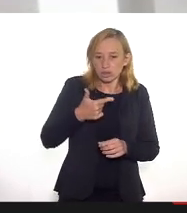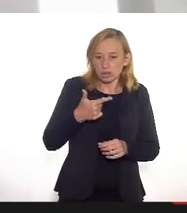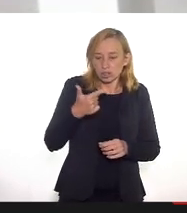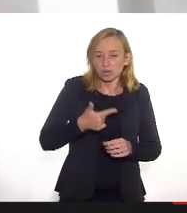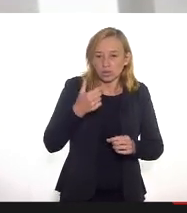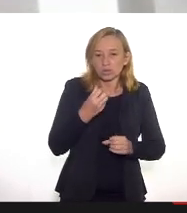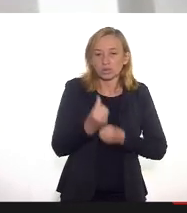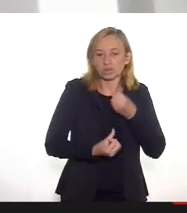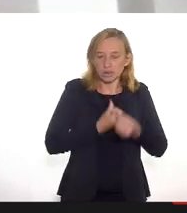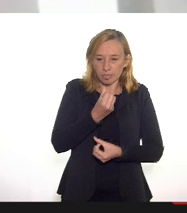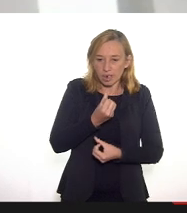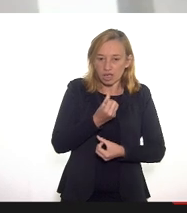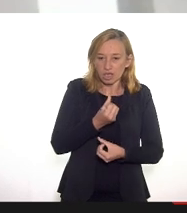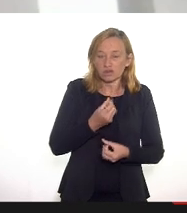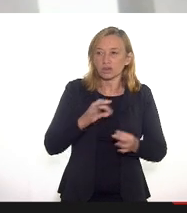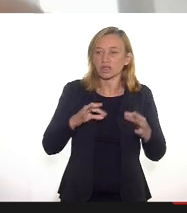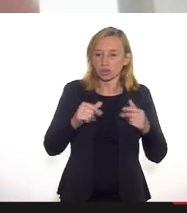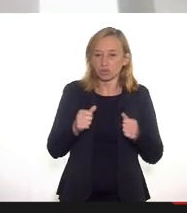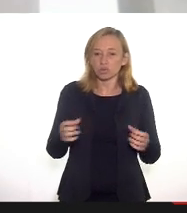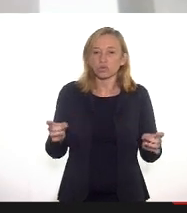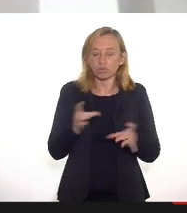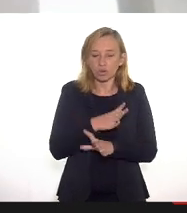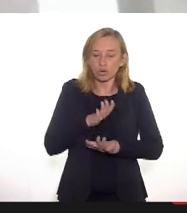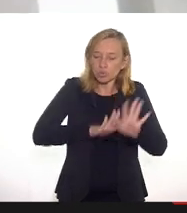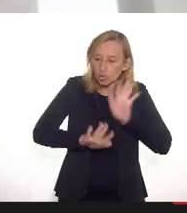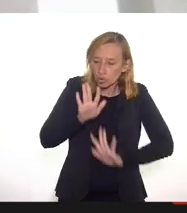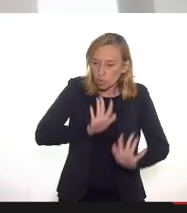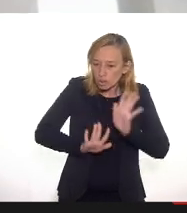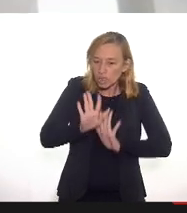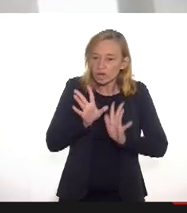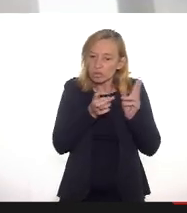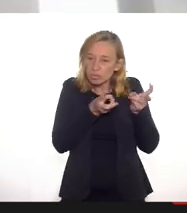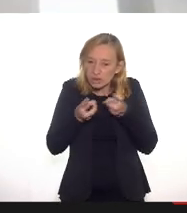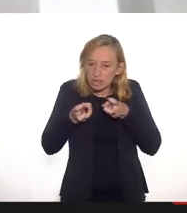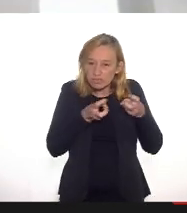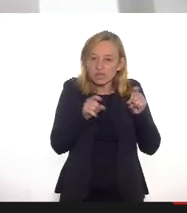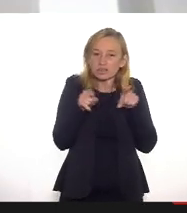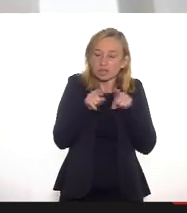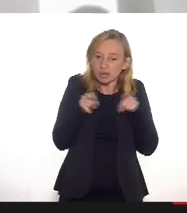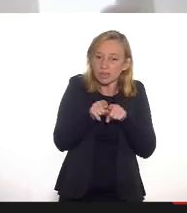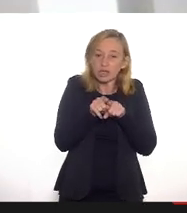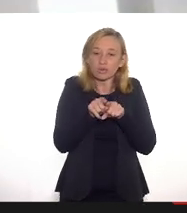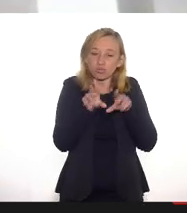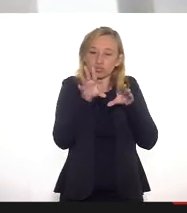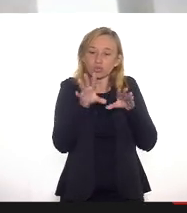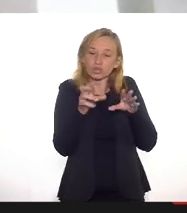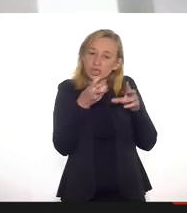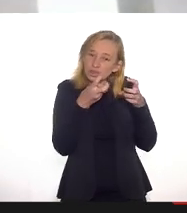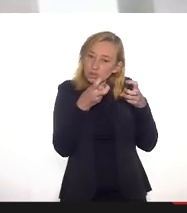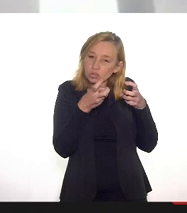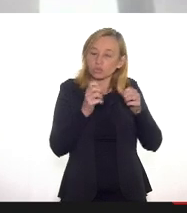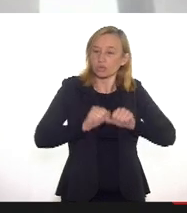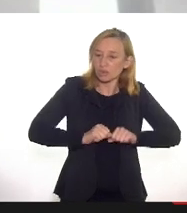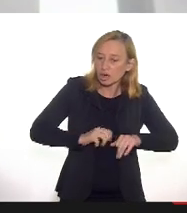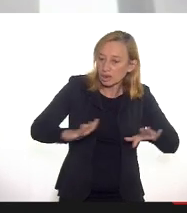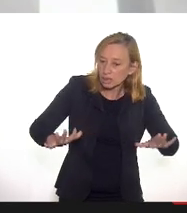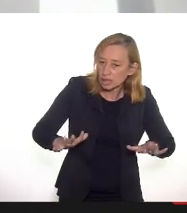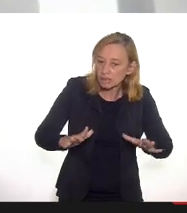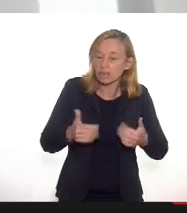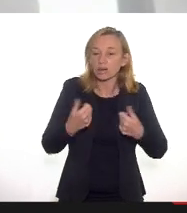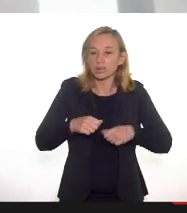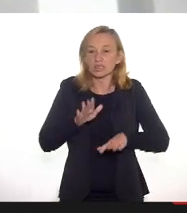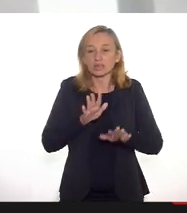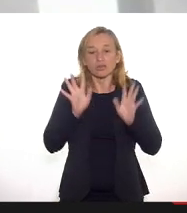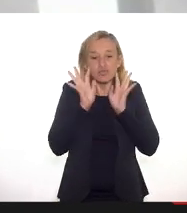retorno híbrido, com cuidado, observando também as questões pandêmicas. A gente tem que ter